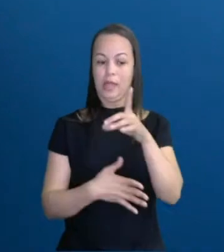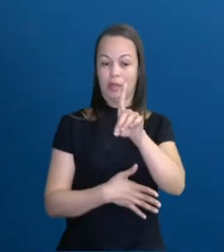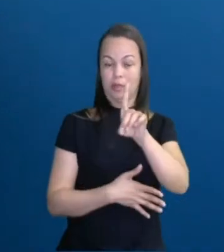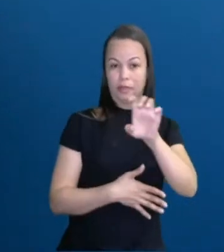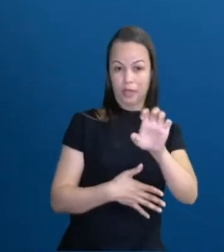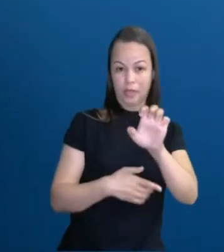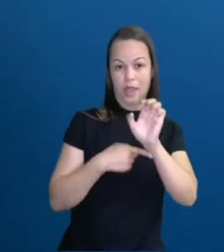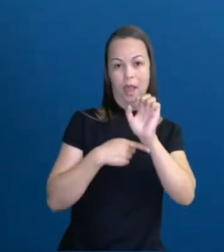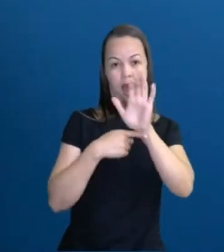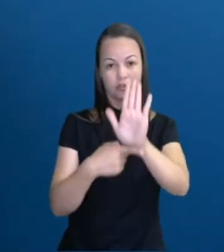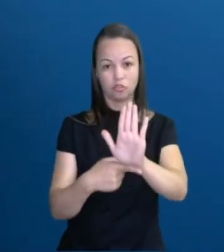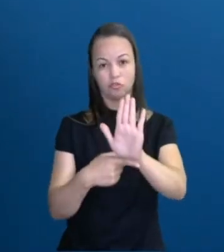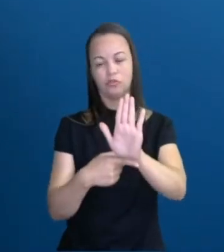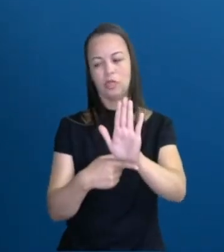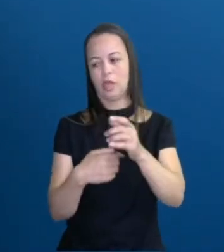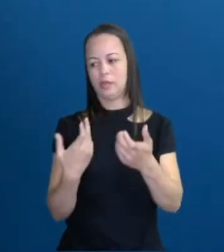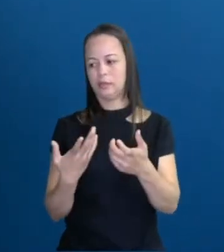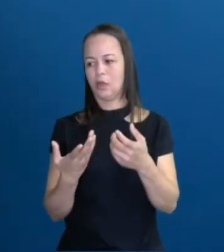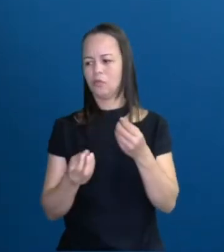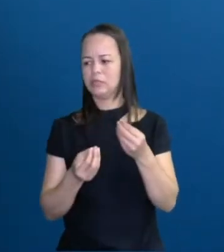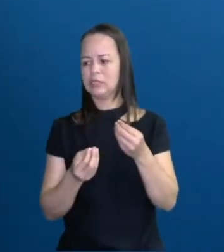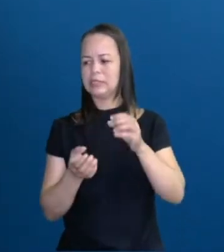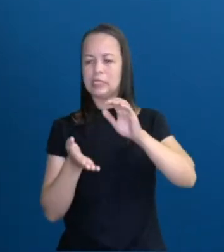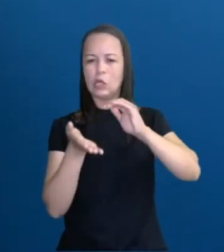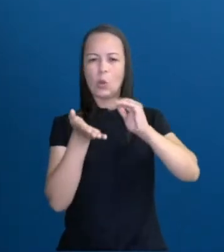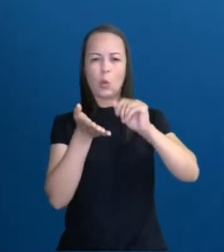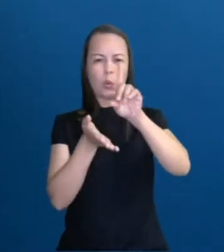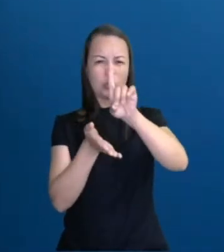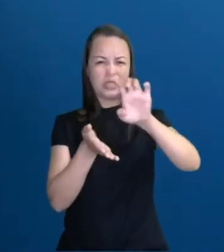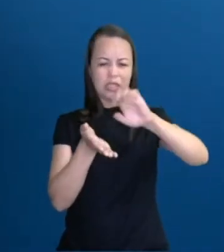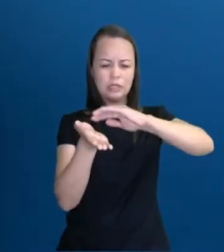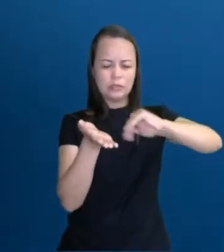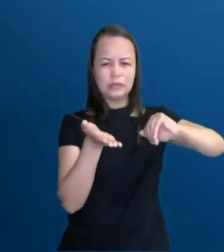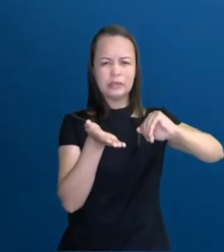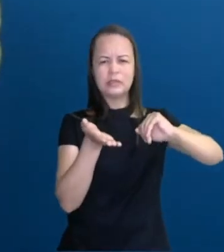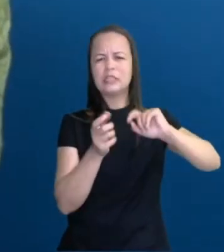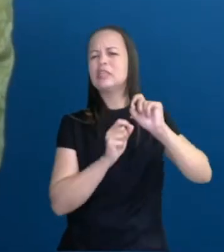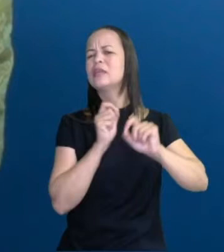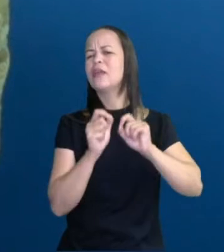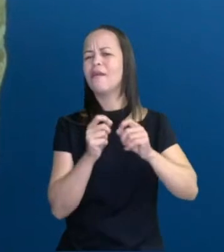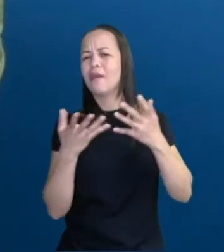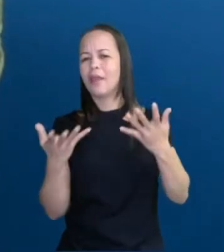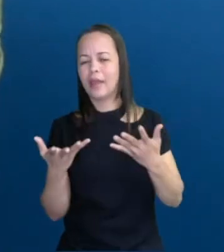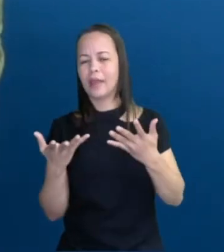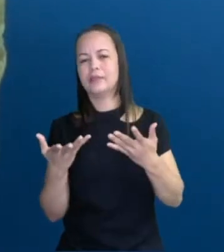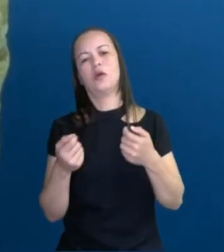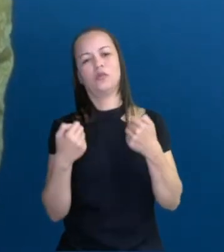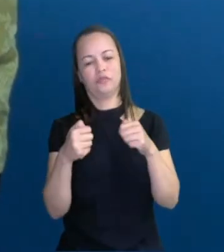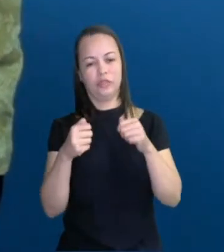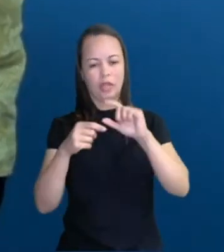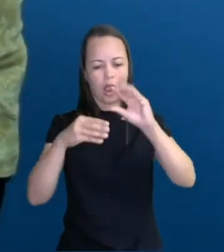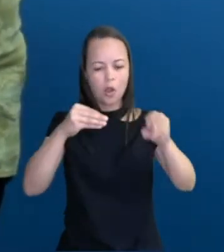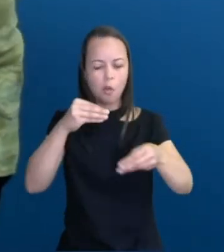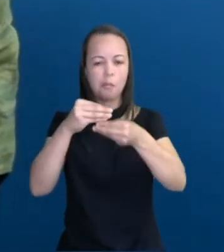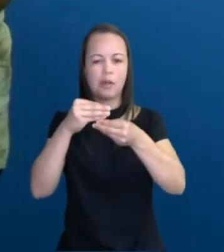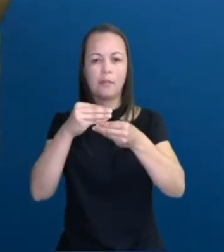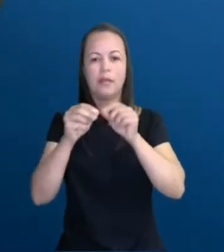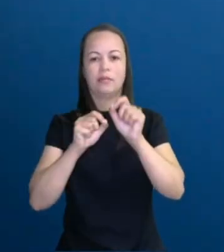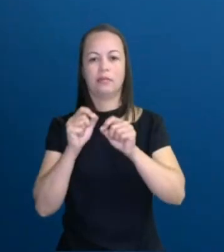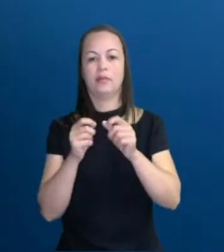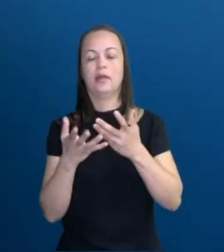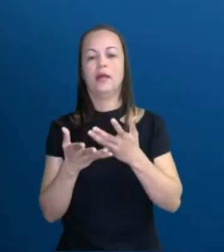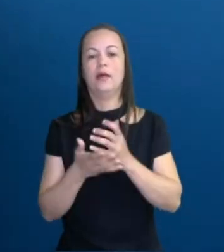ajuda, percebam que a frase fica com sentido completo. Precisam de quê? Quem precisa, precisa de alguma coisa ou de